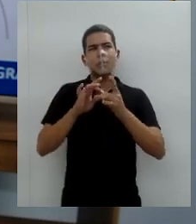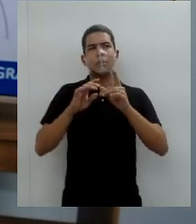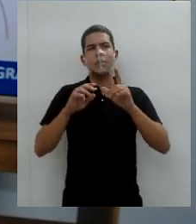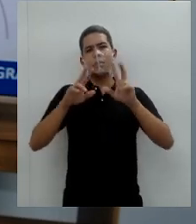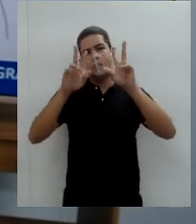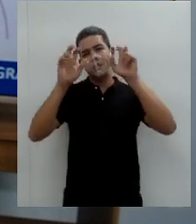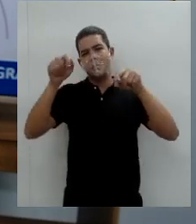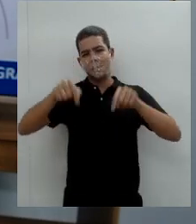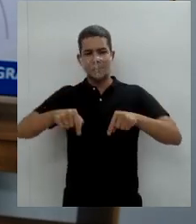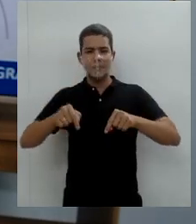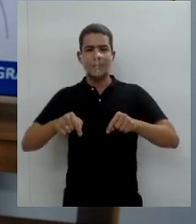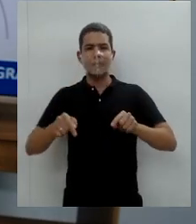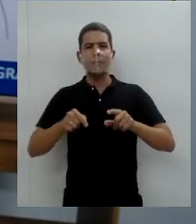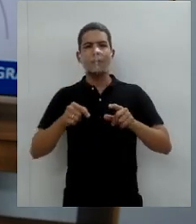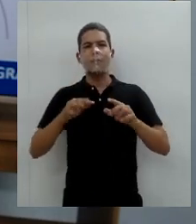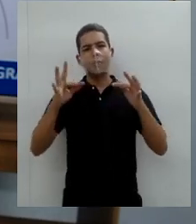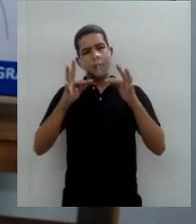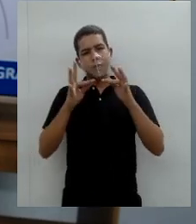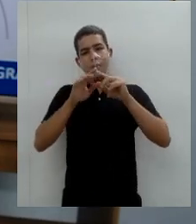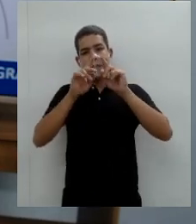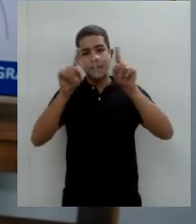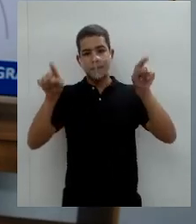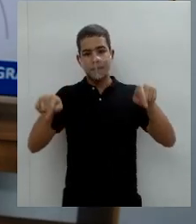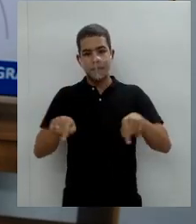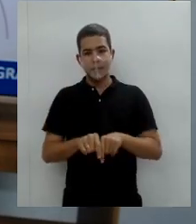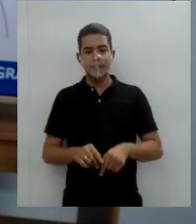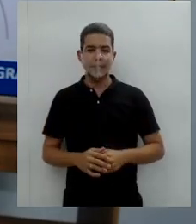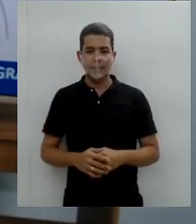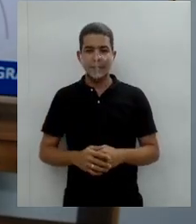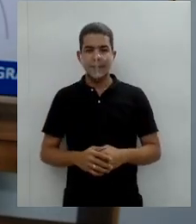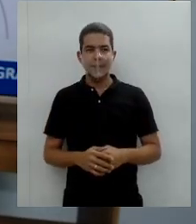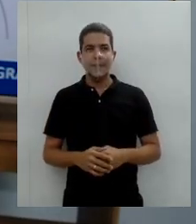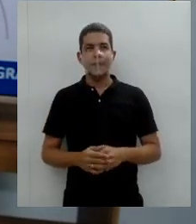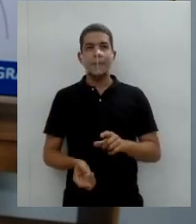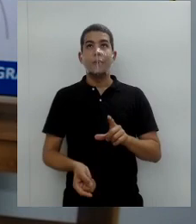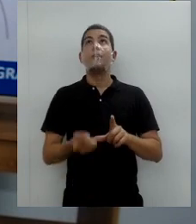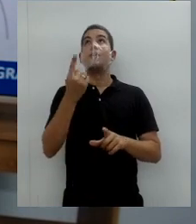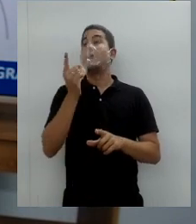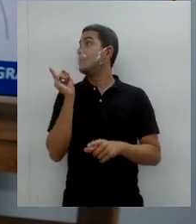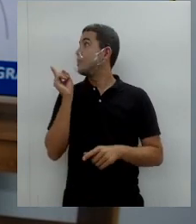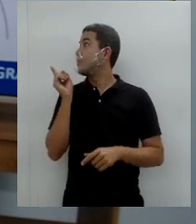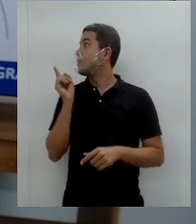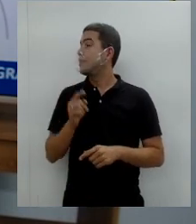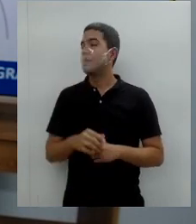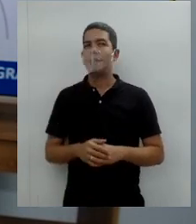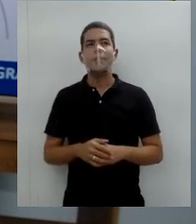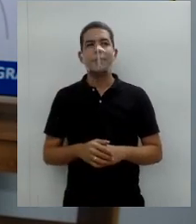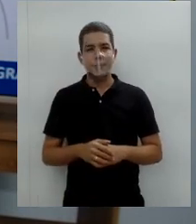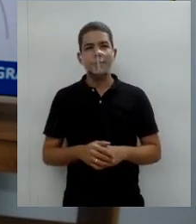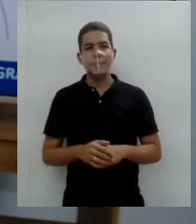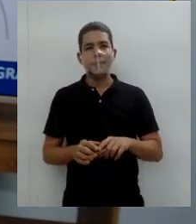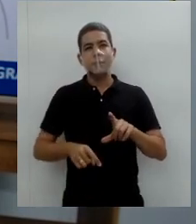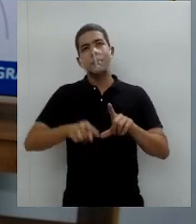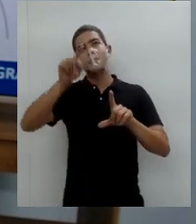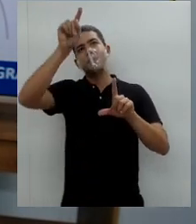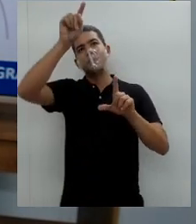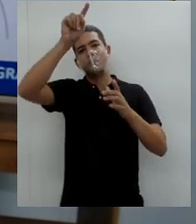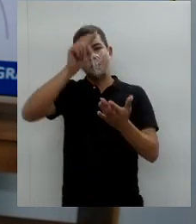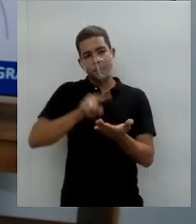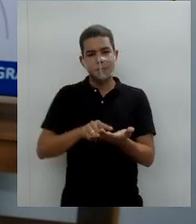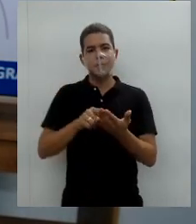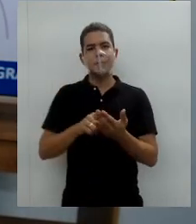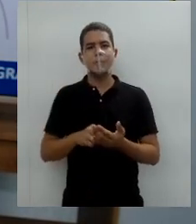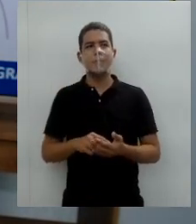o tema da aula de hoje, com função quadrática. Beleza, galera? Olha, subiu, altura máxima, voltou. Então, toda